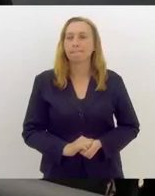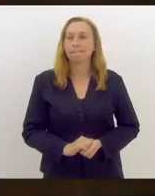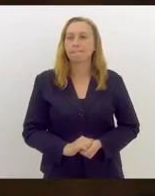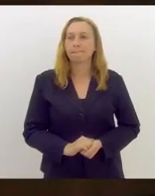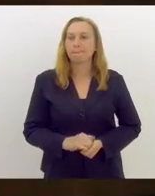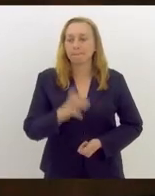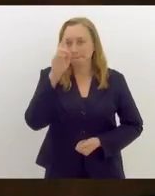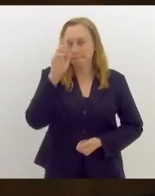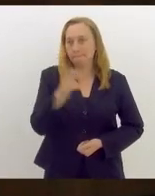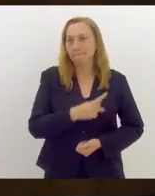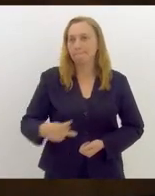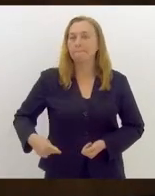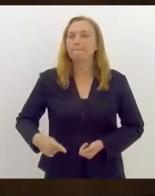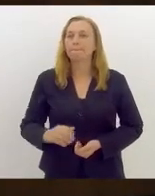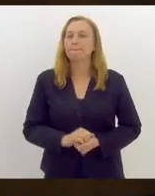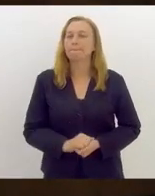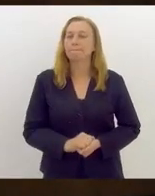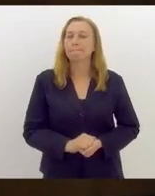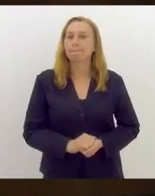presidente